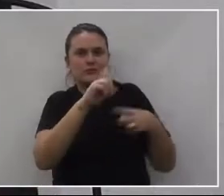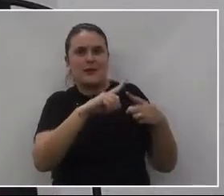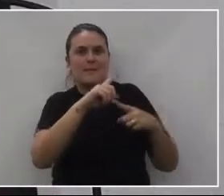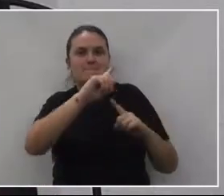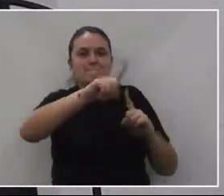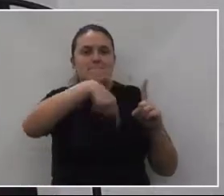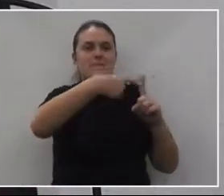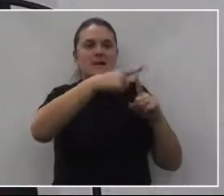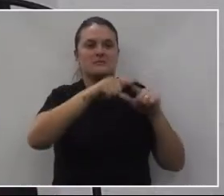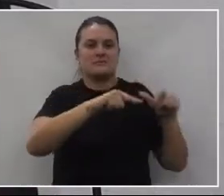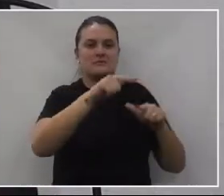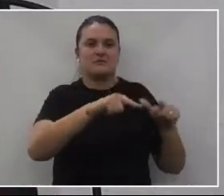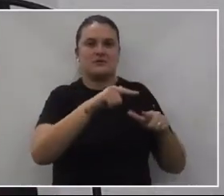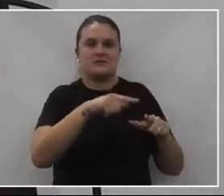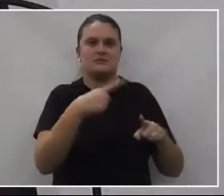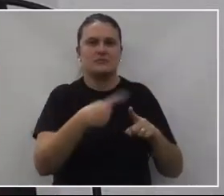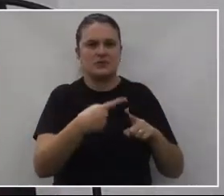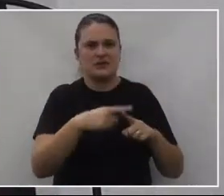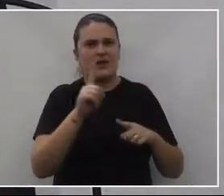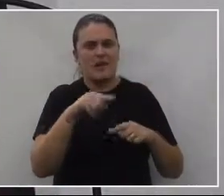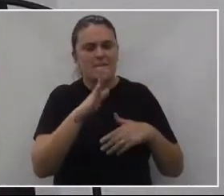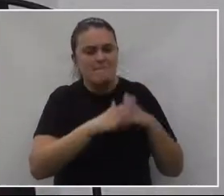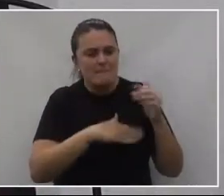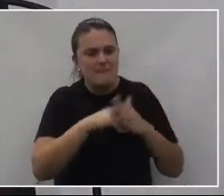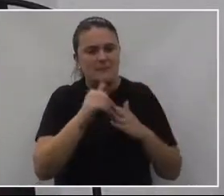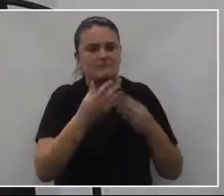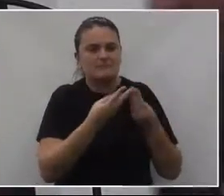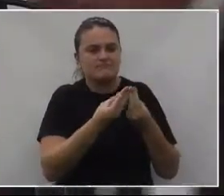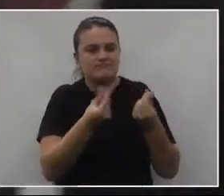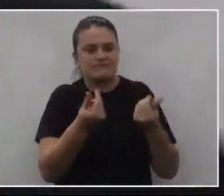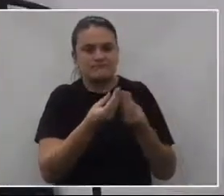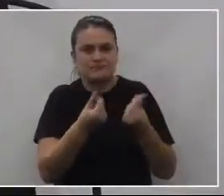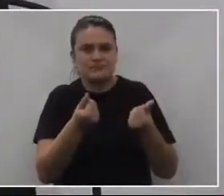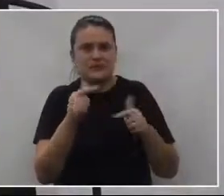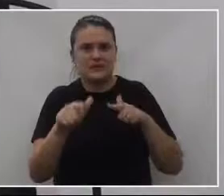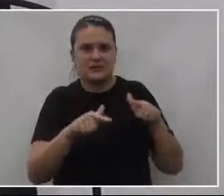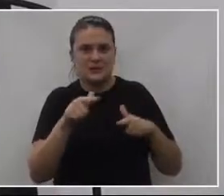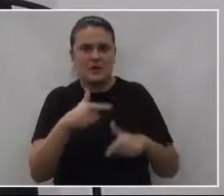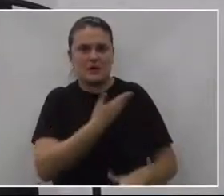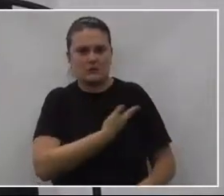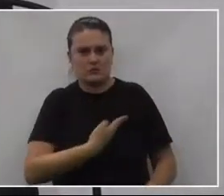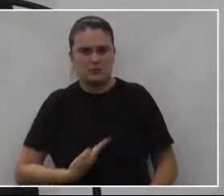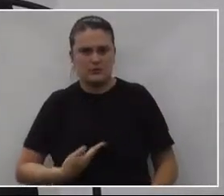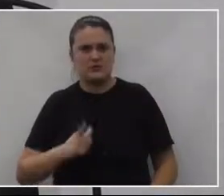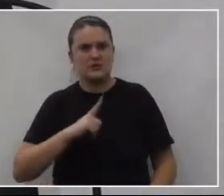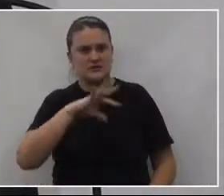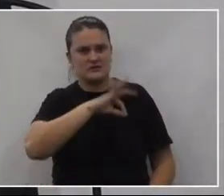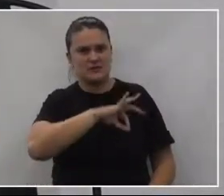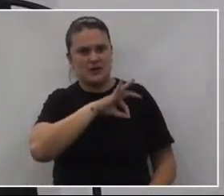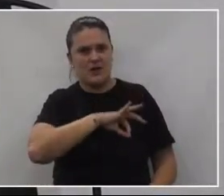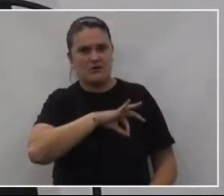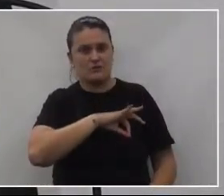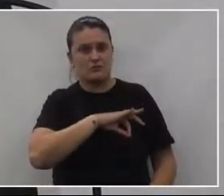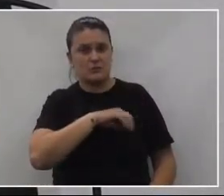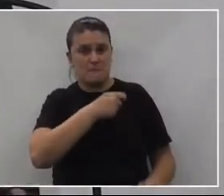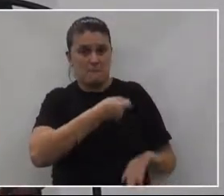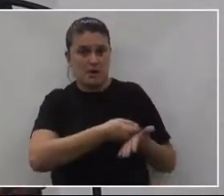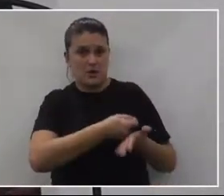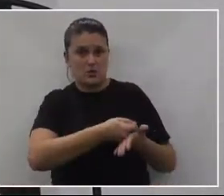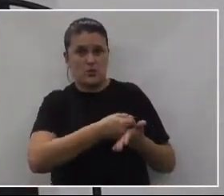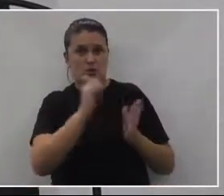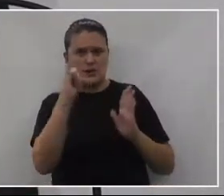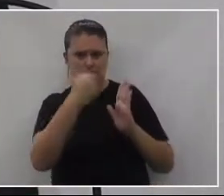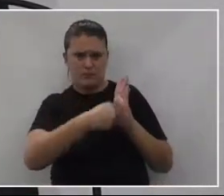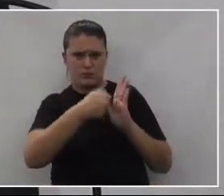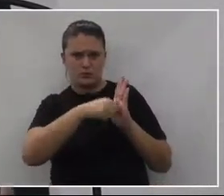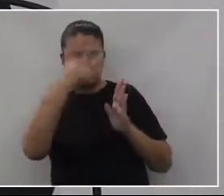exatamente um algo a mais, é algo que deveria ser uma praxe, especialmente do servidor público que tem seus salários pagos aí por recursos, impostos que